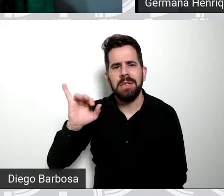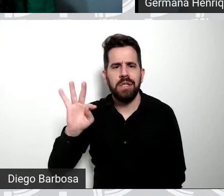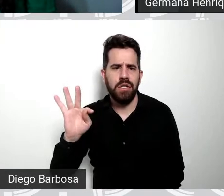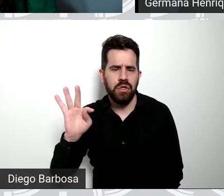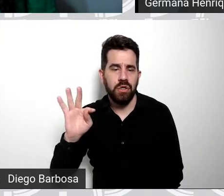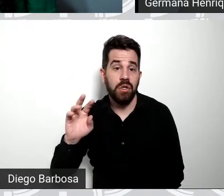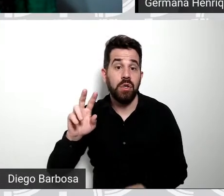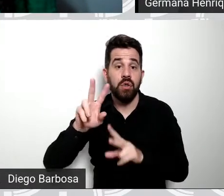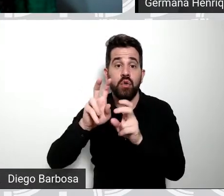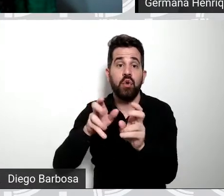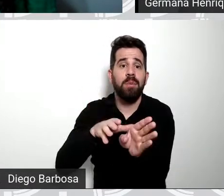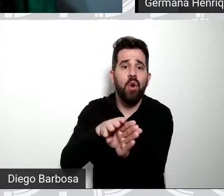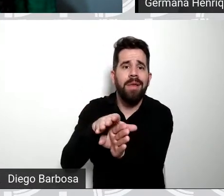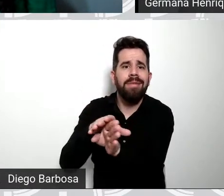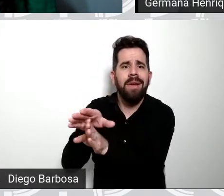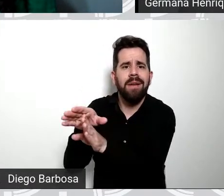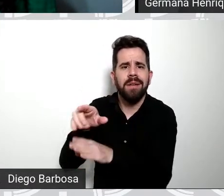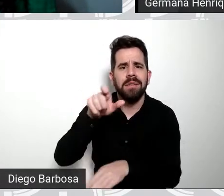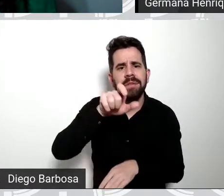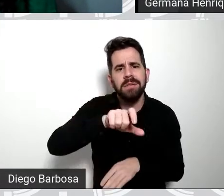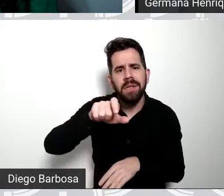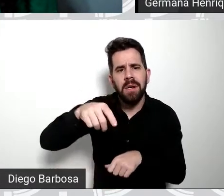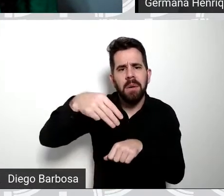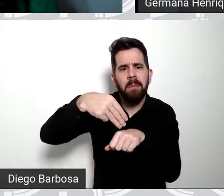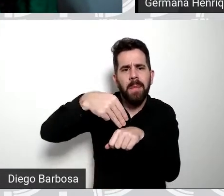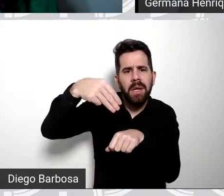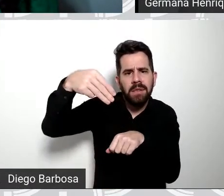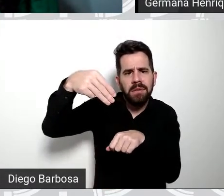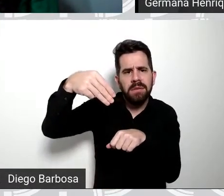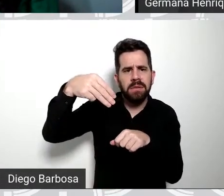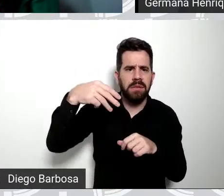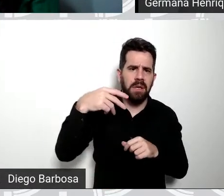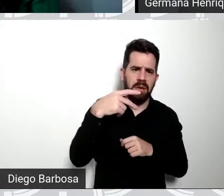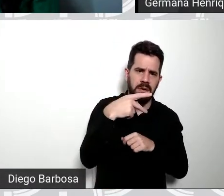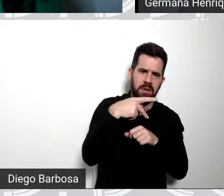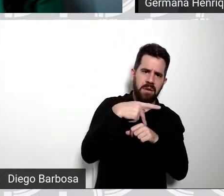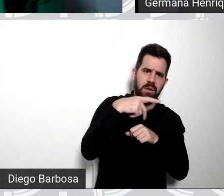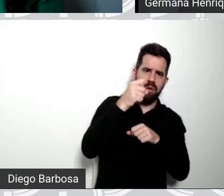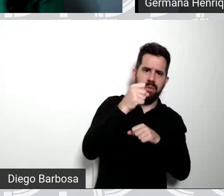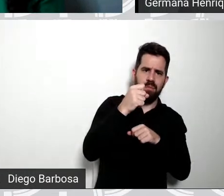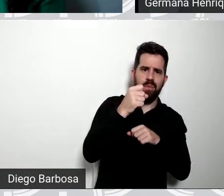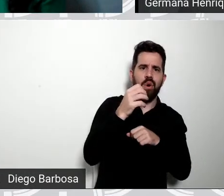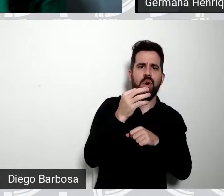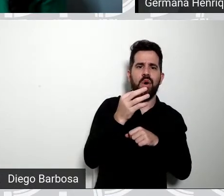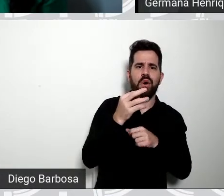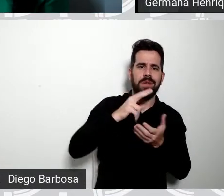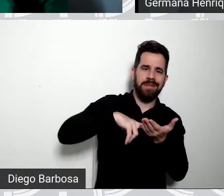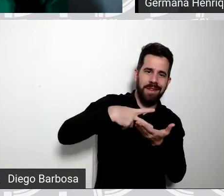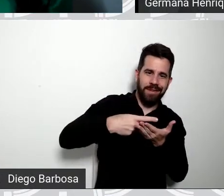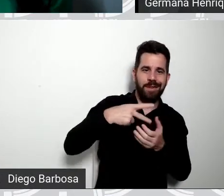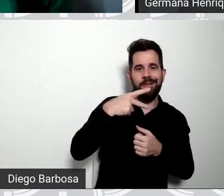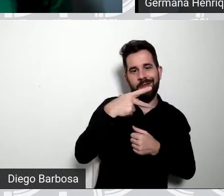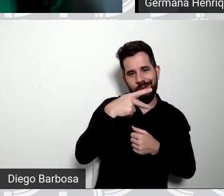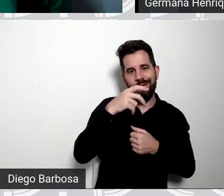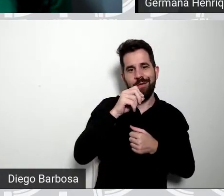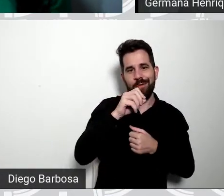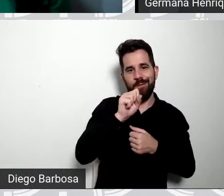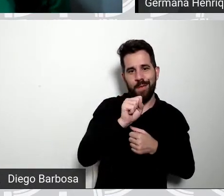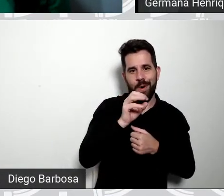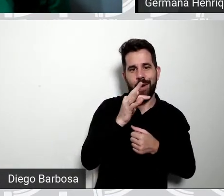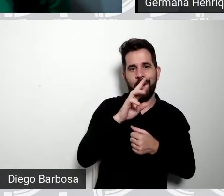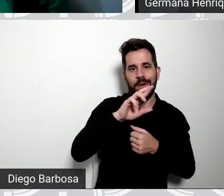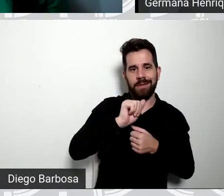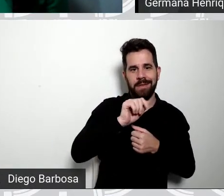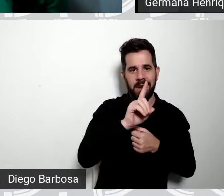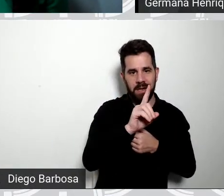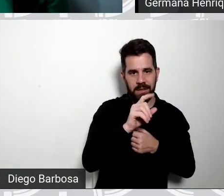orientações atuais, né, de mestrado no Pastrade, por favor? Sim. O